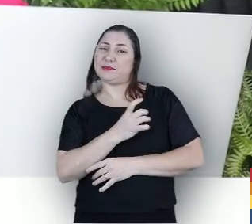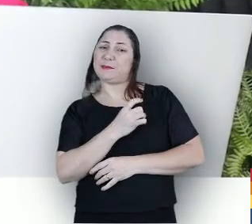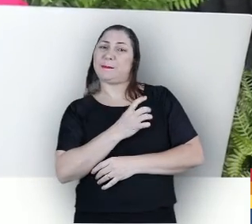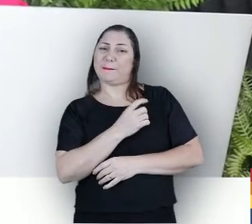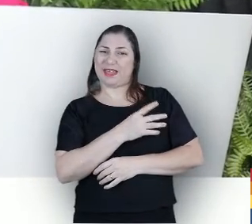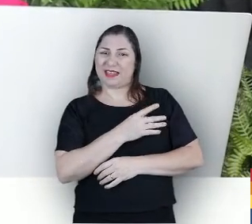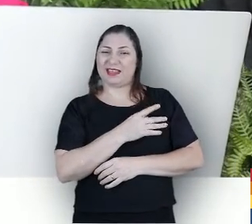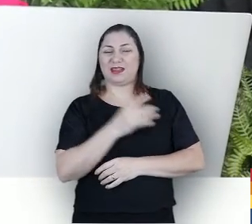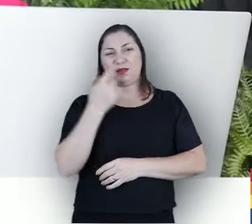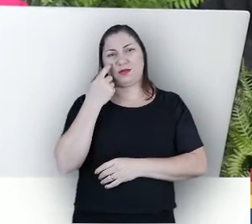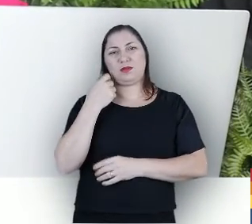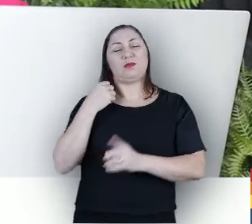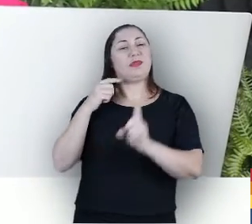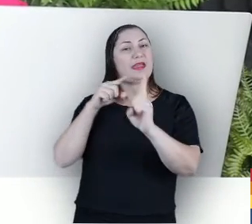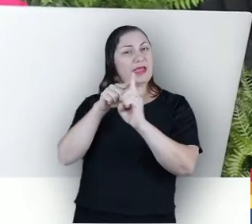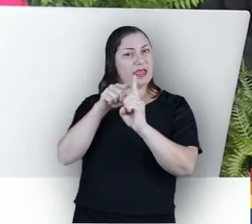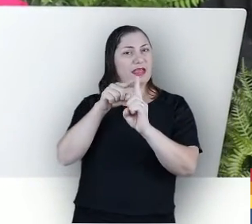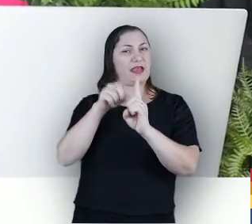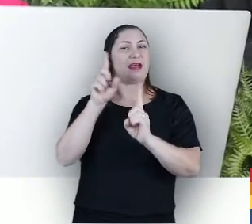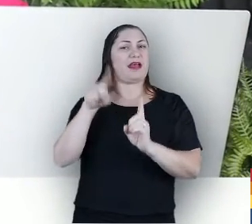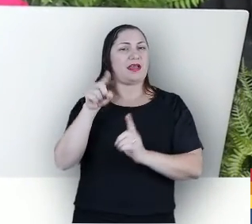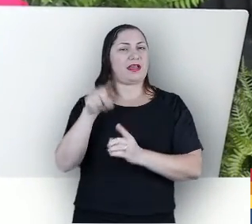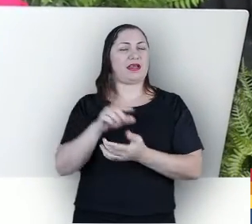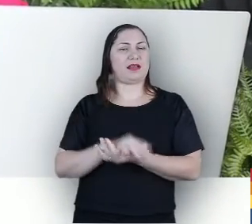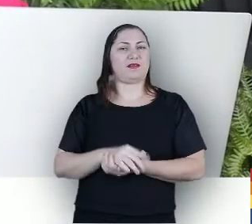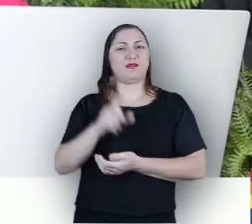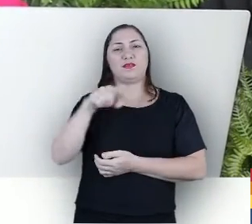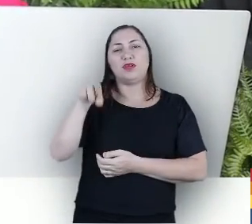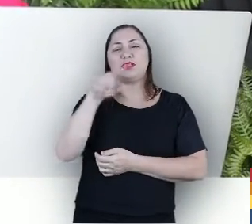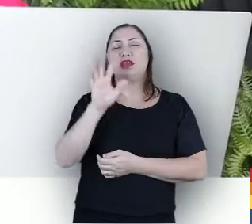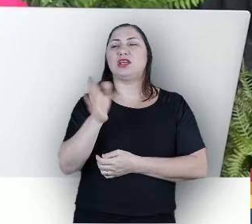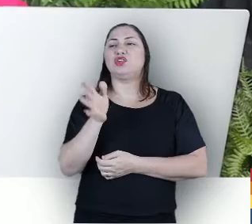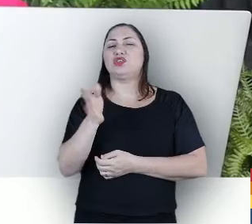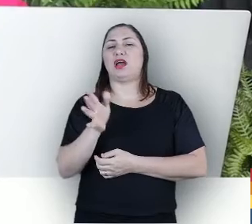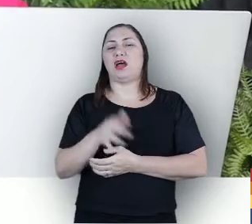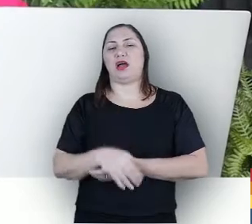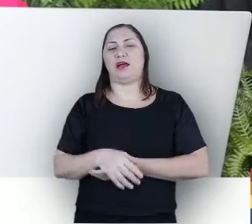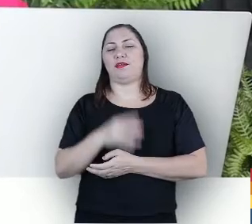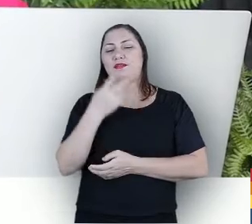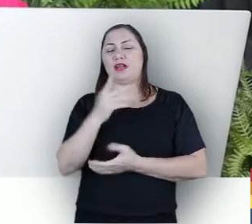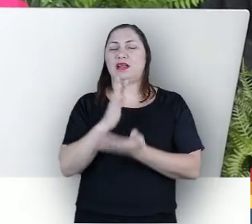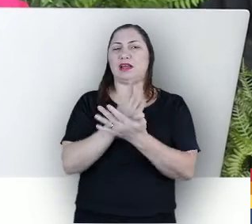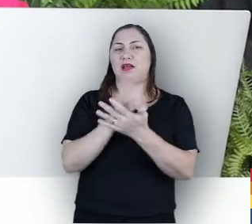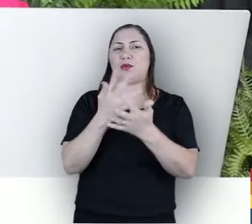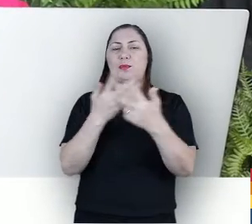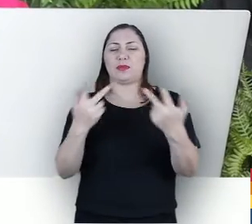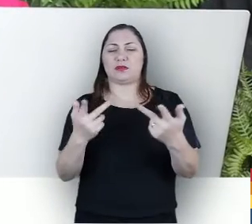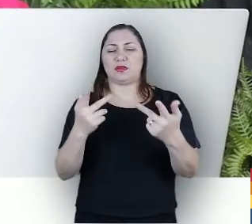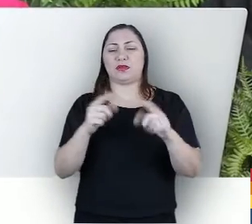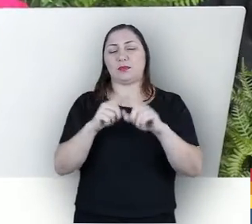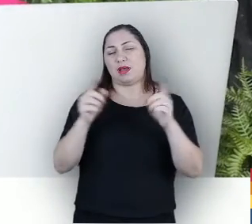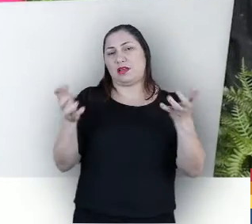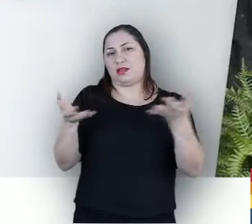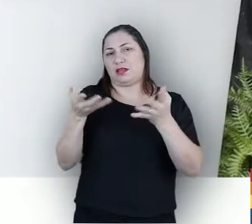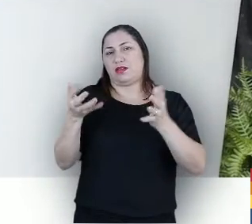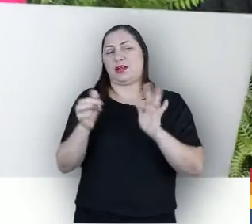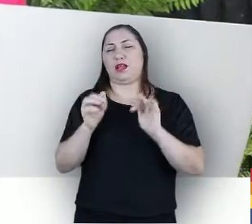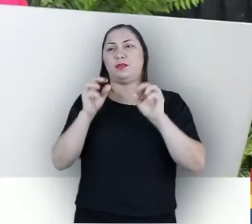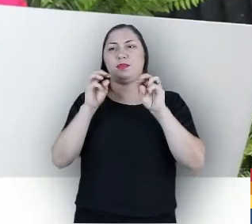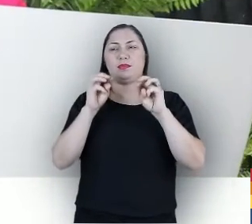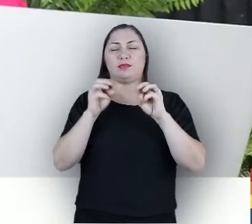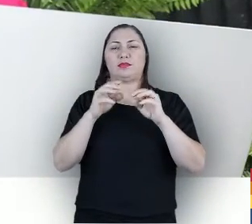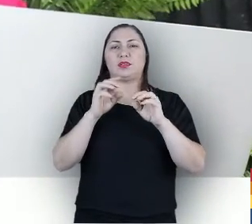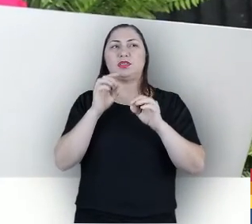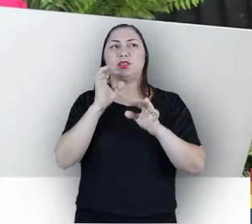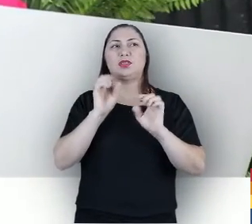são desafios que a gente vai ter que estar enfrentando, a gente está no processo de implementação e a gente, enquanto professor, a gente